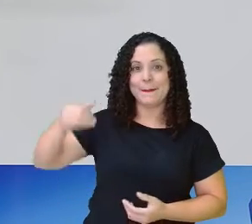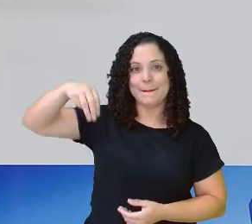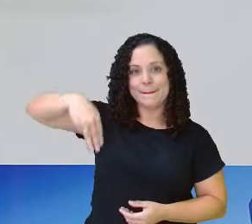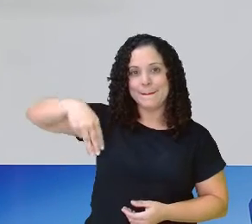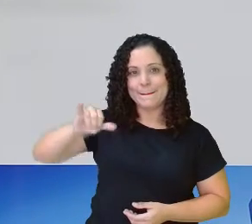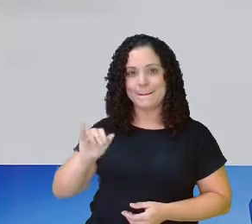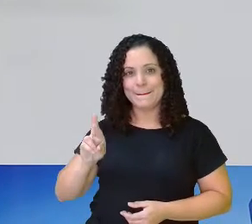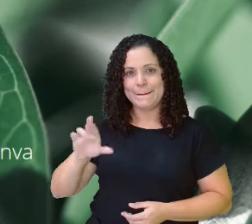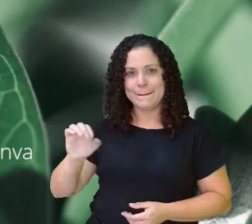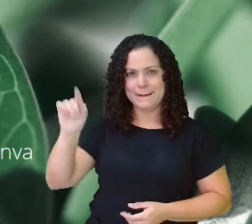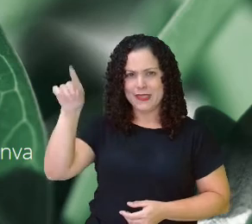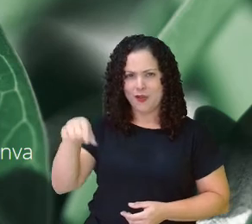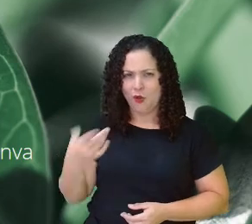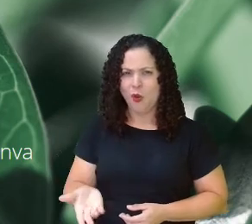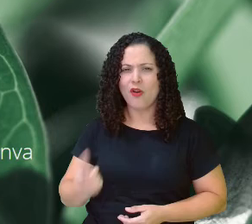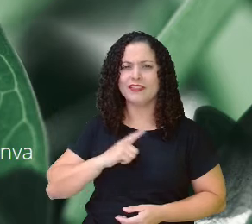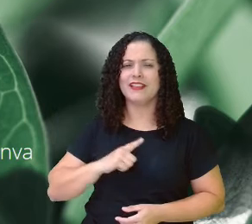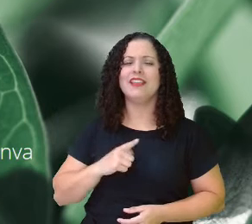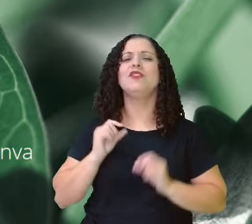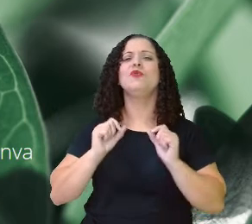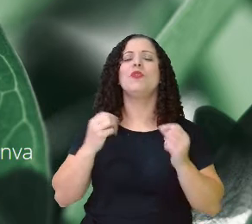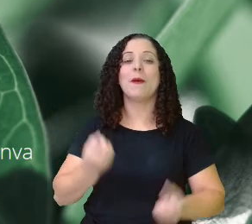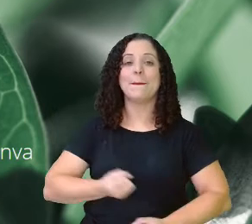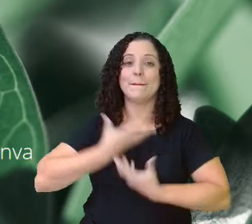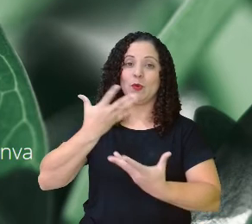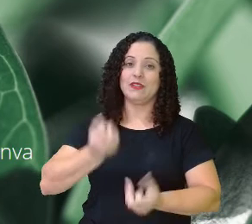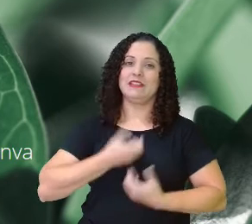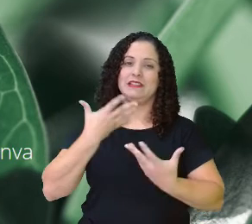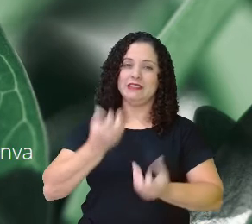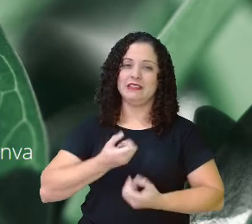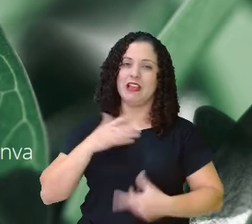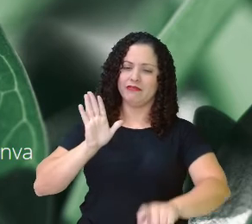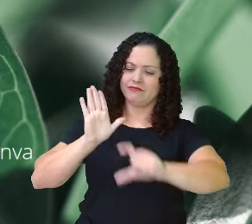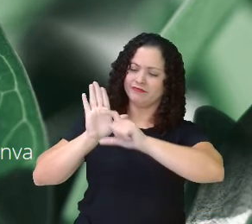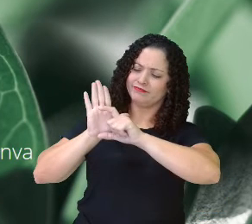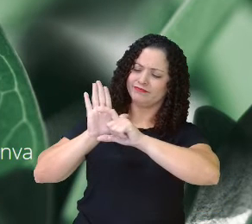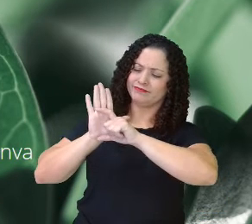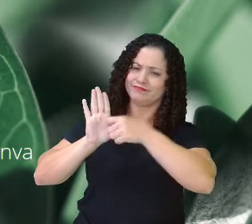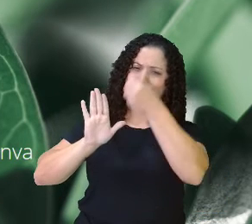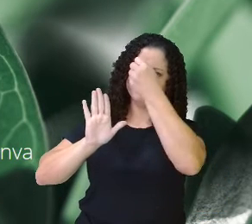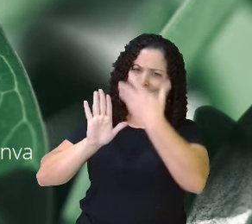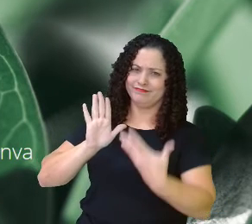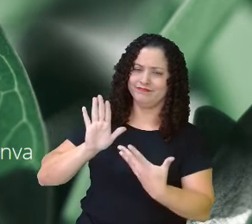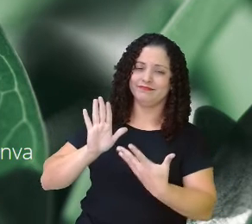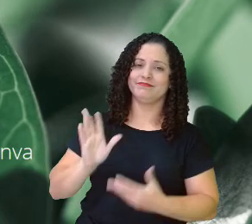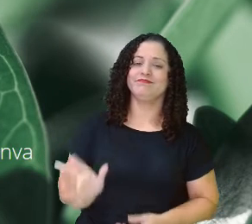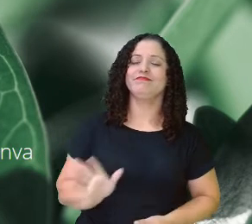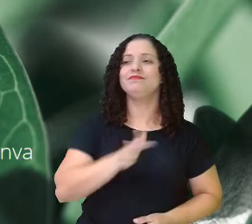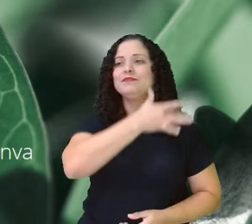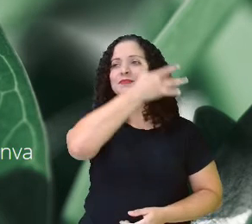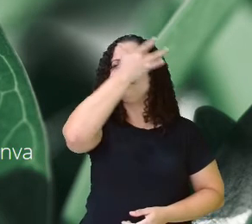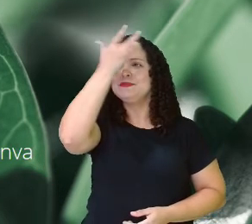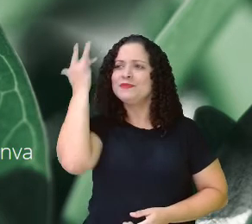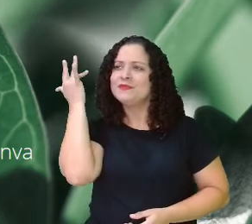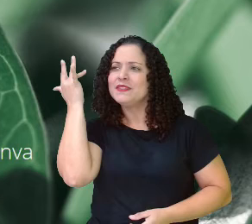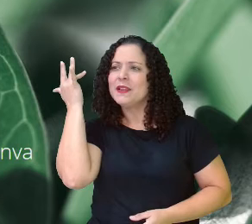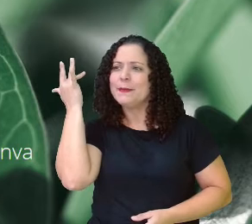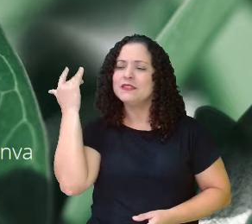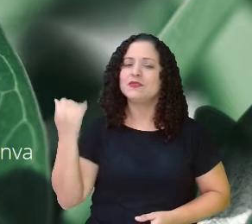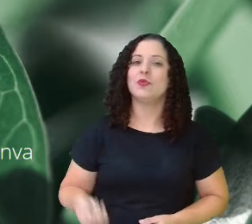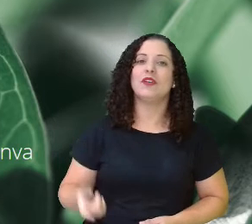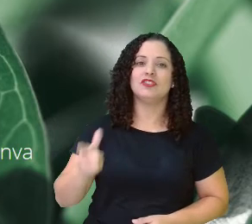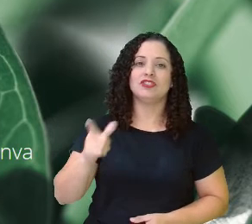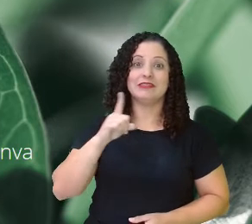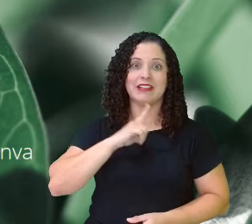essa poesia, que eu peguei só um trechinho dela, que diz assim: as pessoas estão passando para mais uma